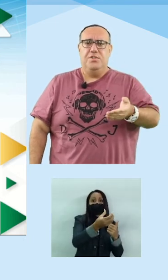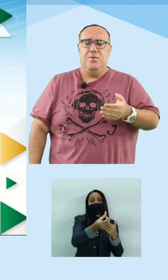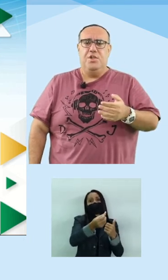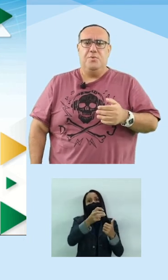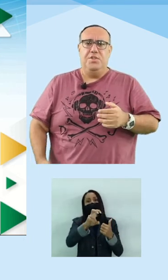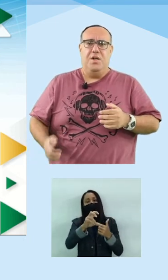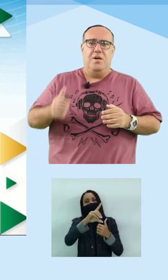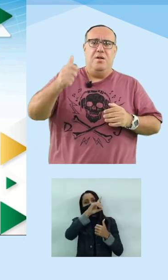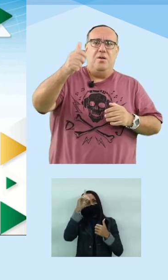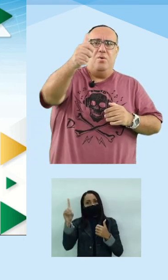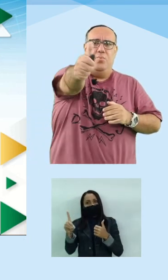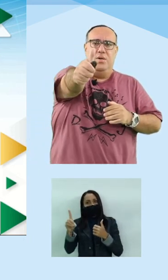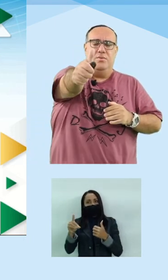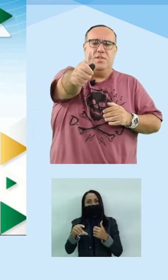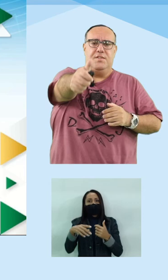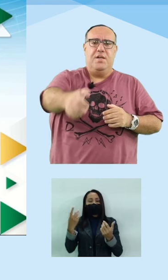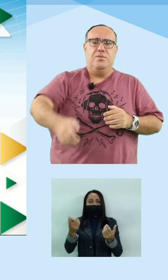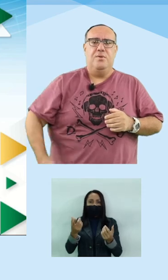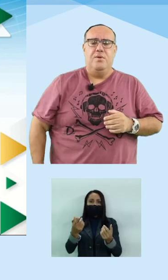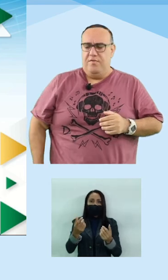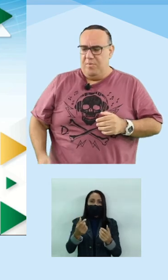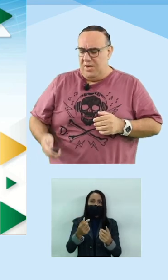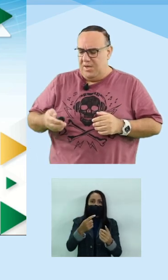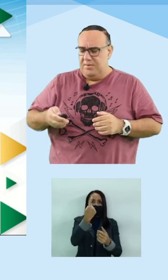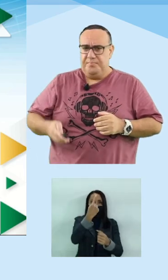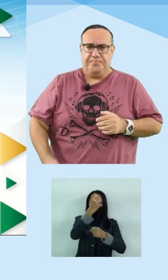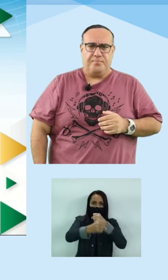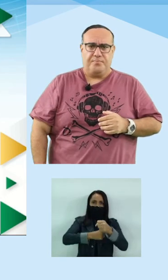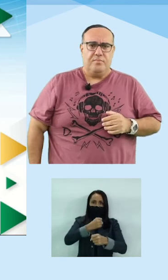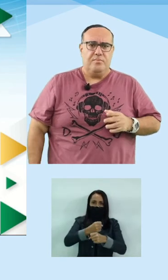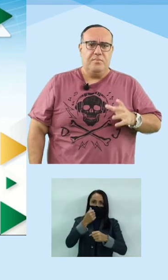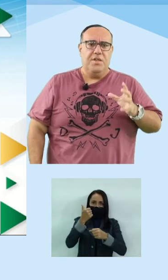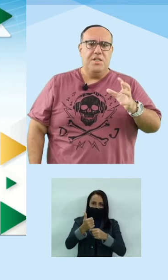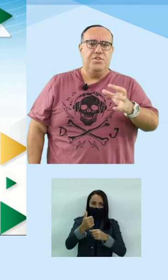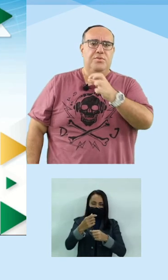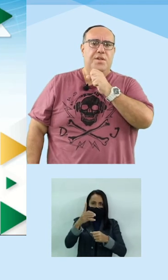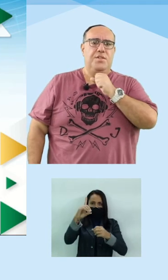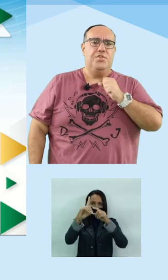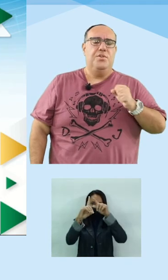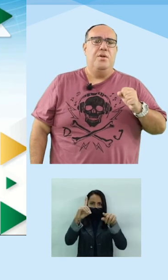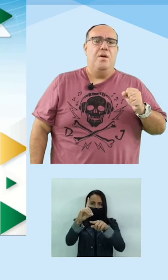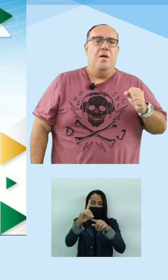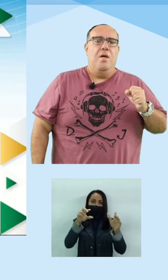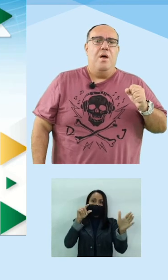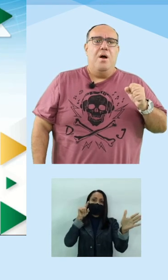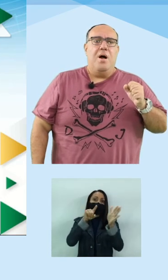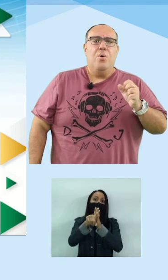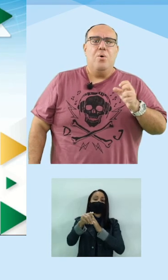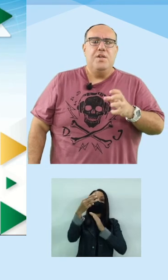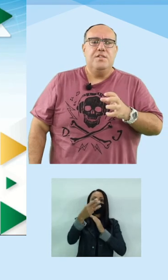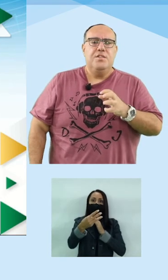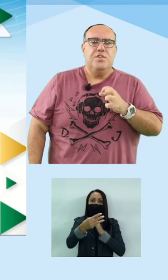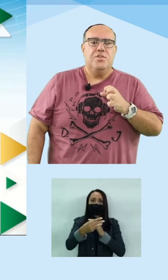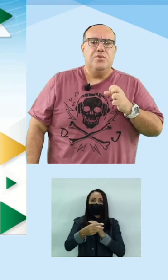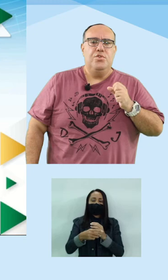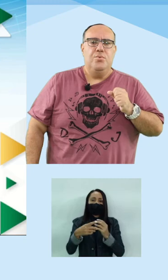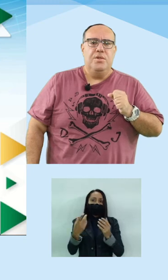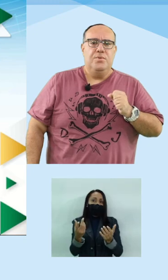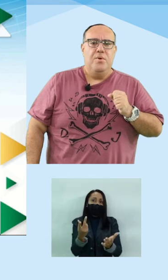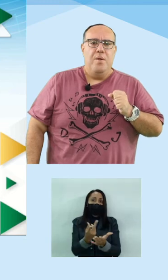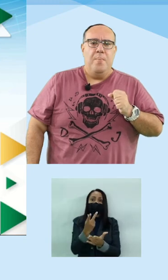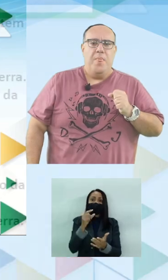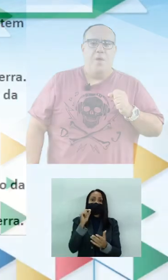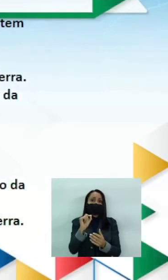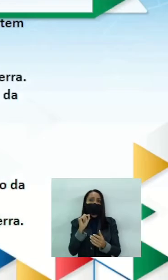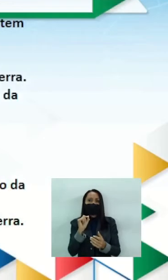dias, que corresponde a um ano, tá certo? Vamos lá. Questão 3. A ocorrência das estações do